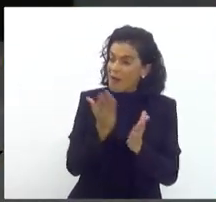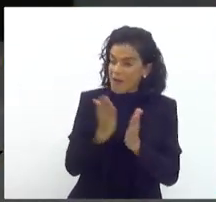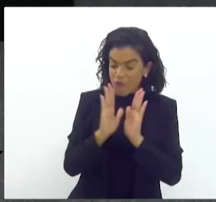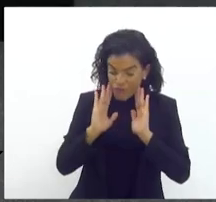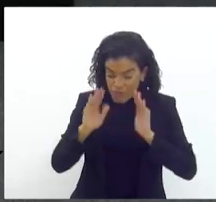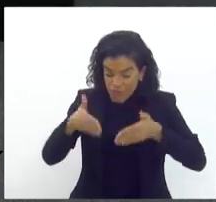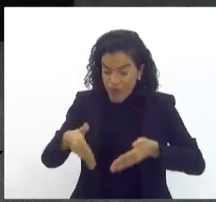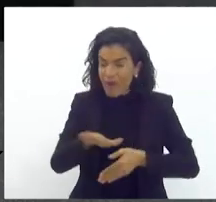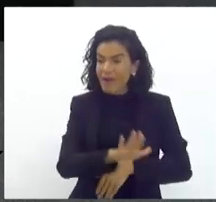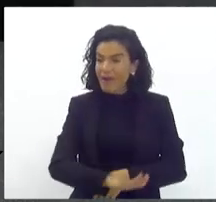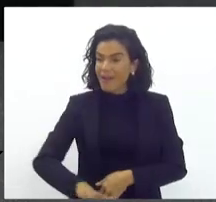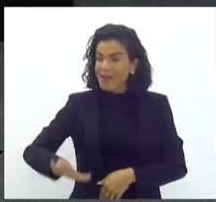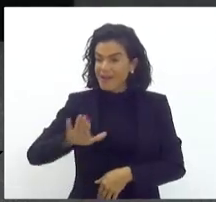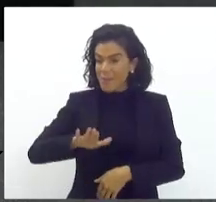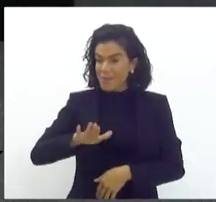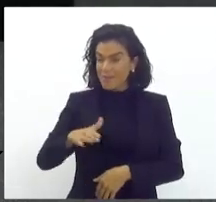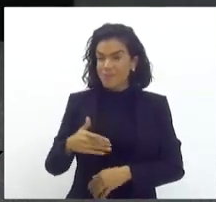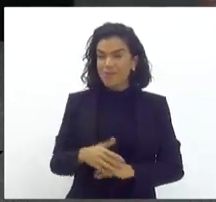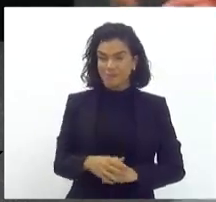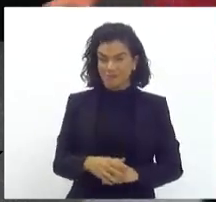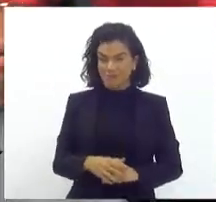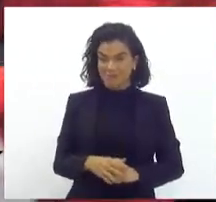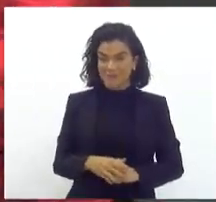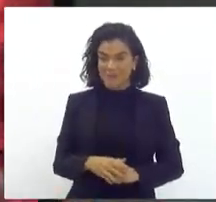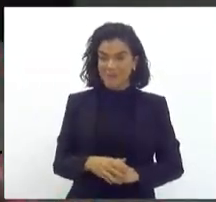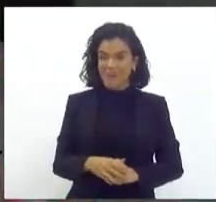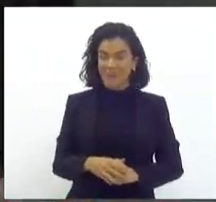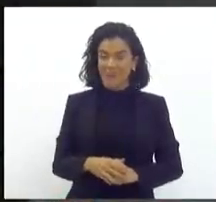que ela gostava também da ecologia